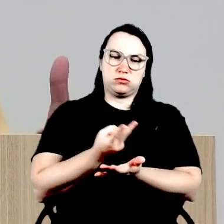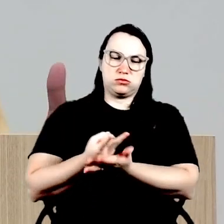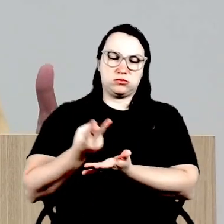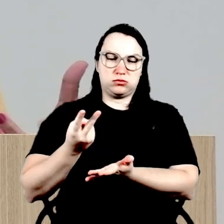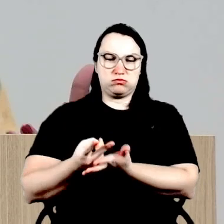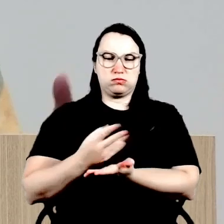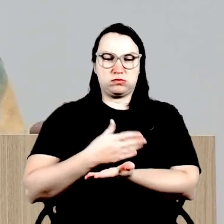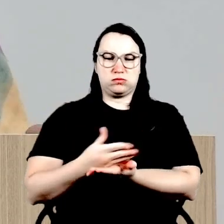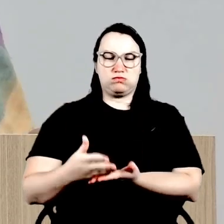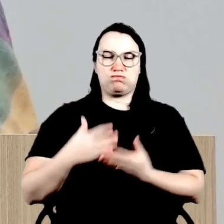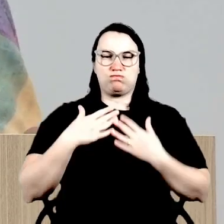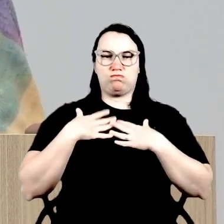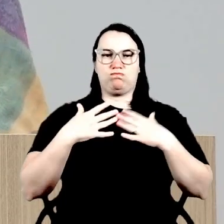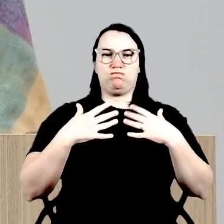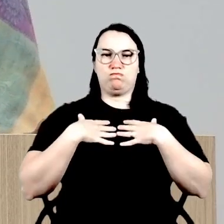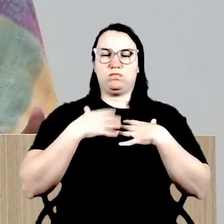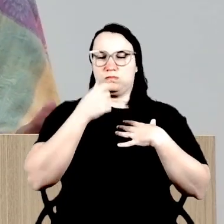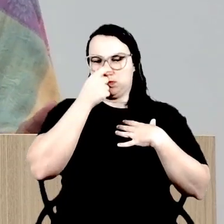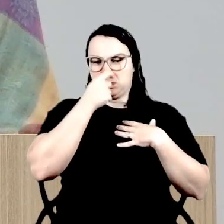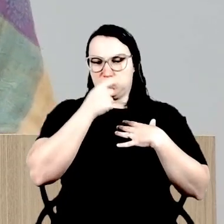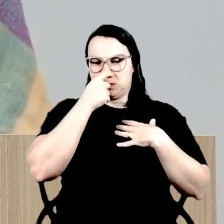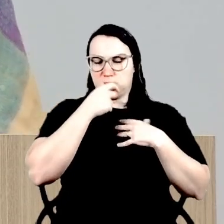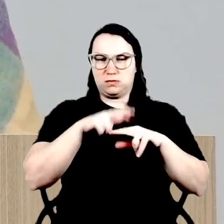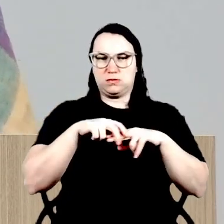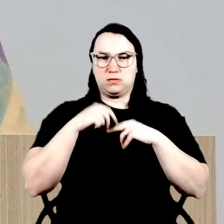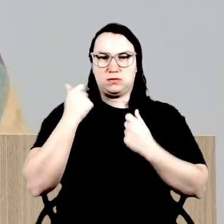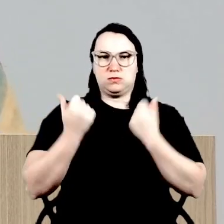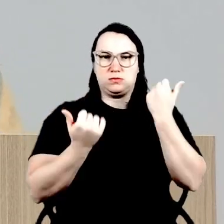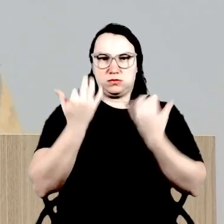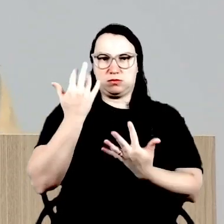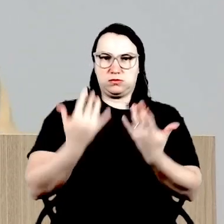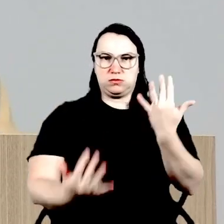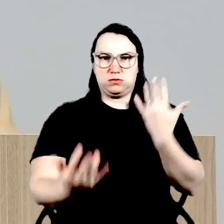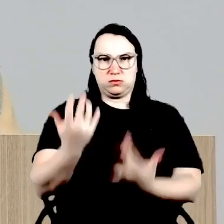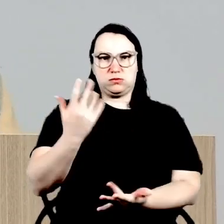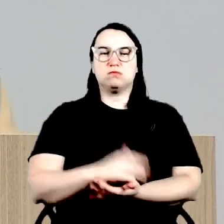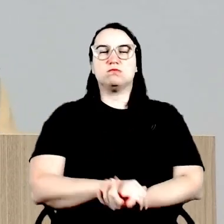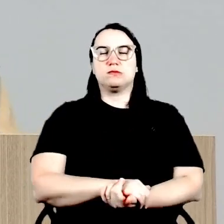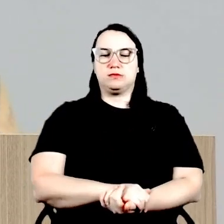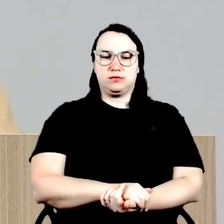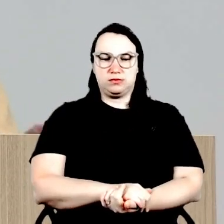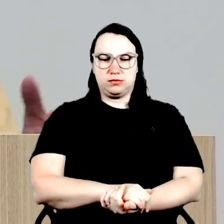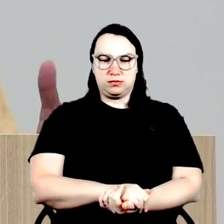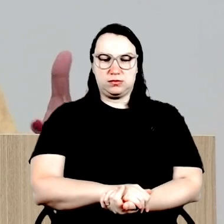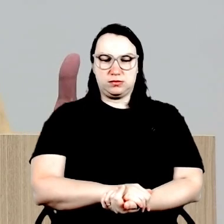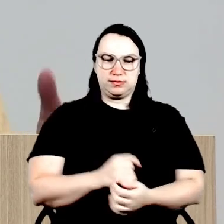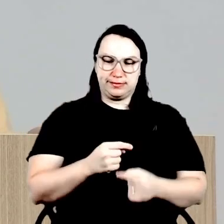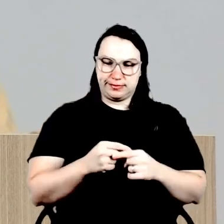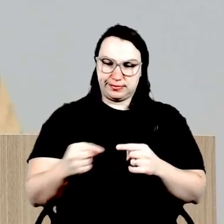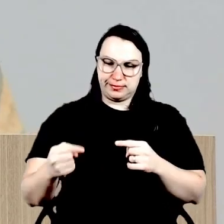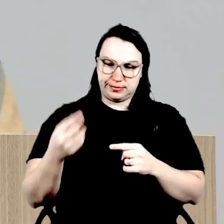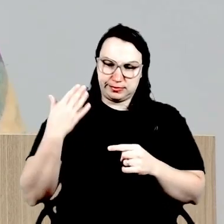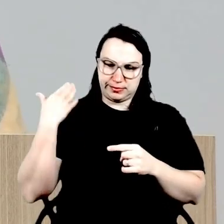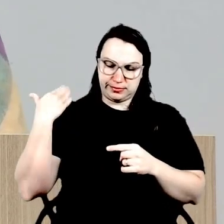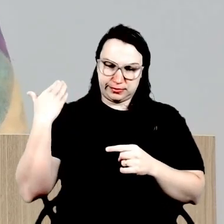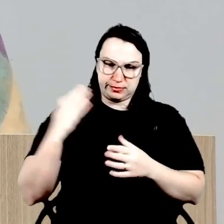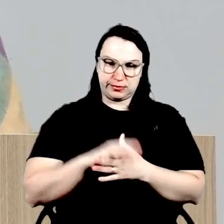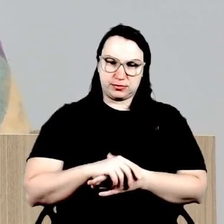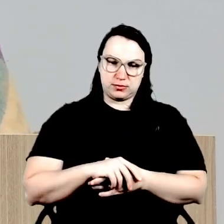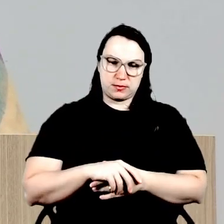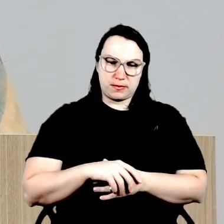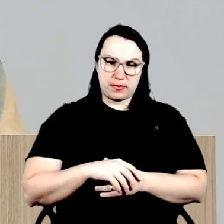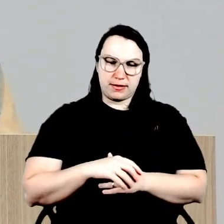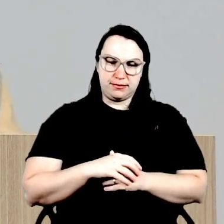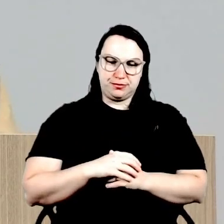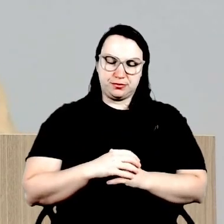de pneumonia em função do fogo. Também falo que a partir da semana passada, desde a semana passada, né, do